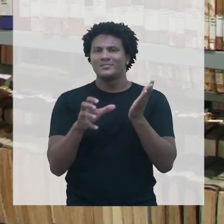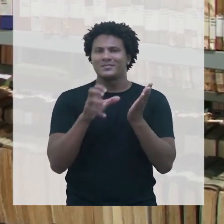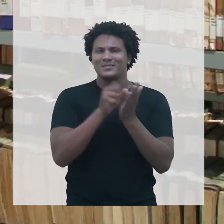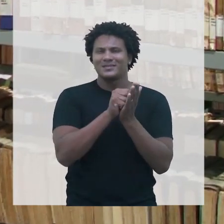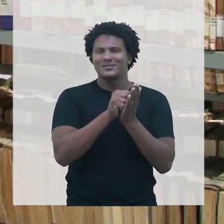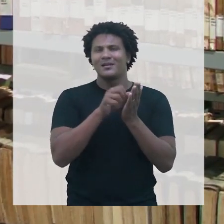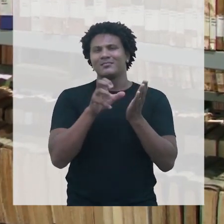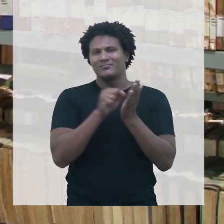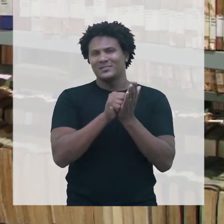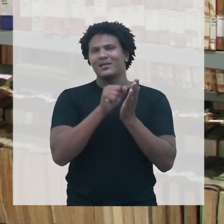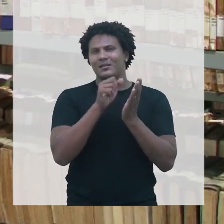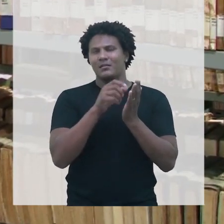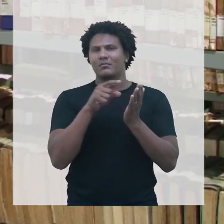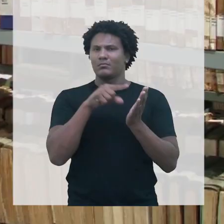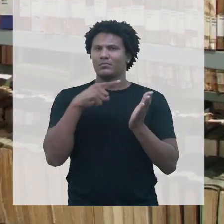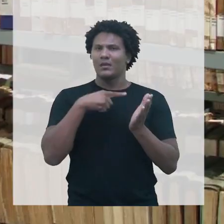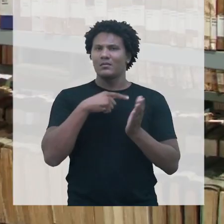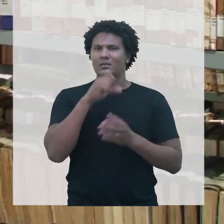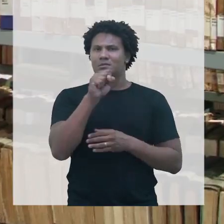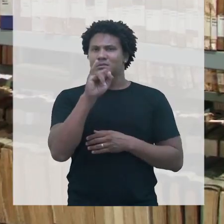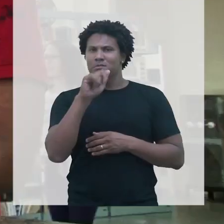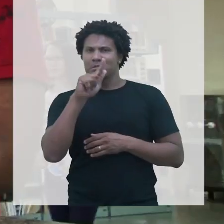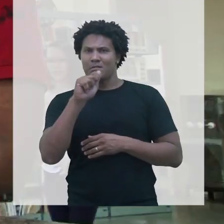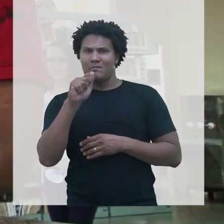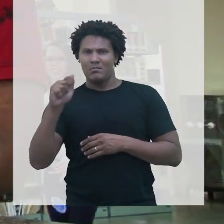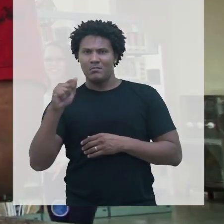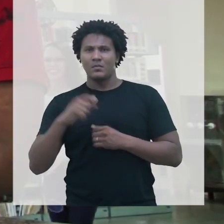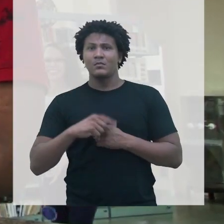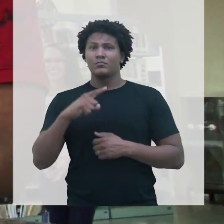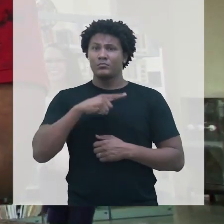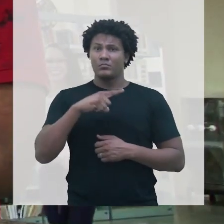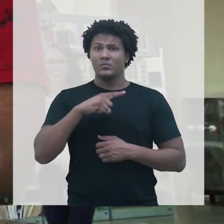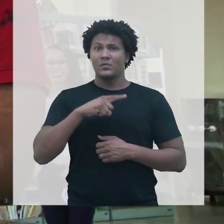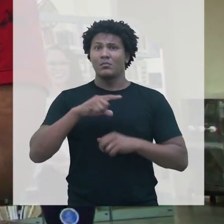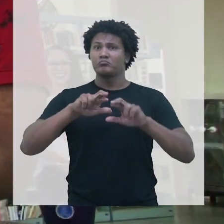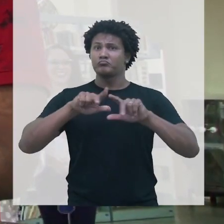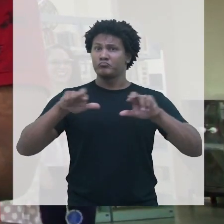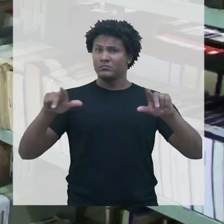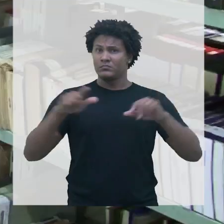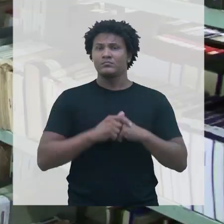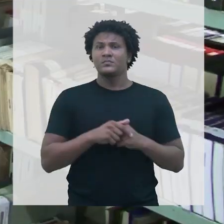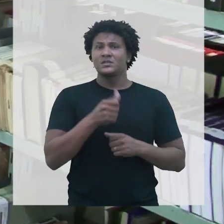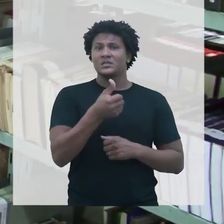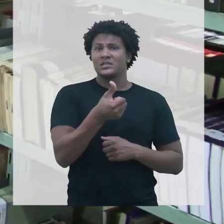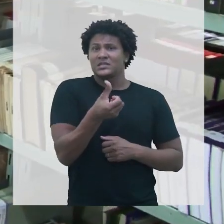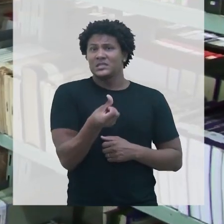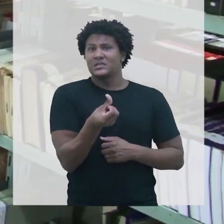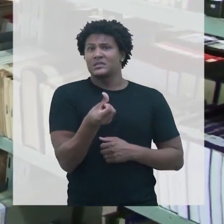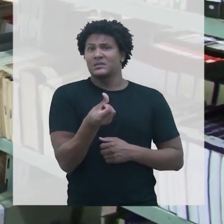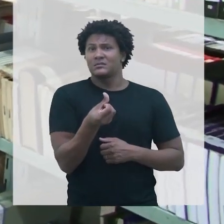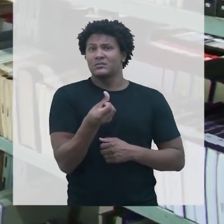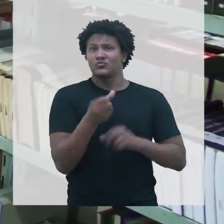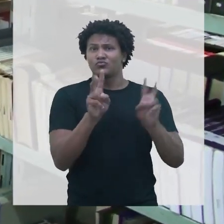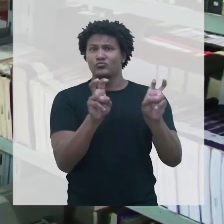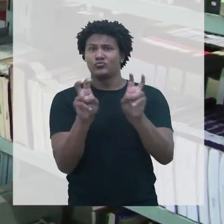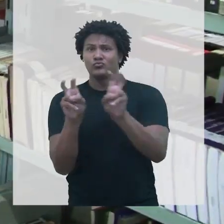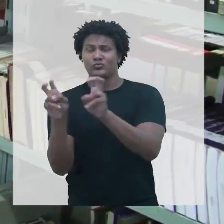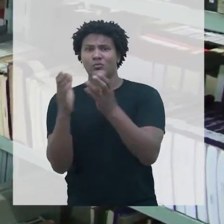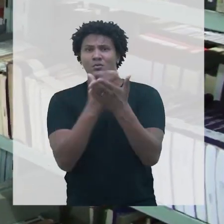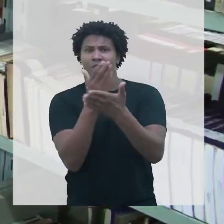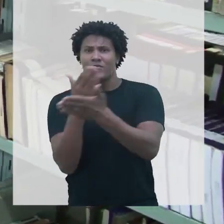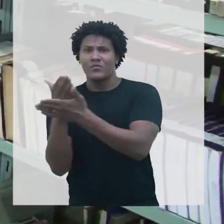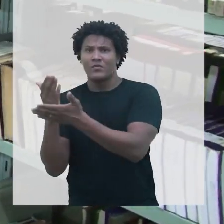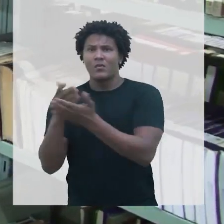que deve ser emitido através do SIGA-A. Aí pronto, com este cadastro que o Leonardo e a Raíssa já fizeram,